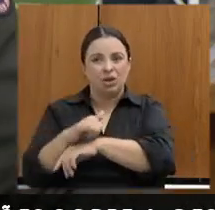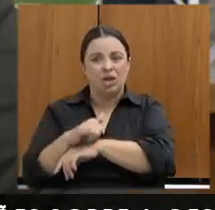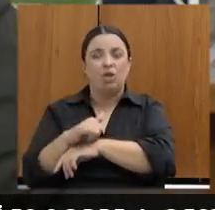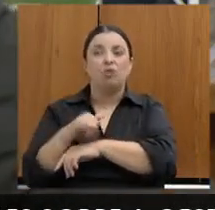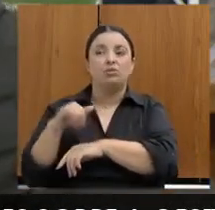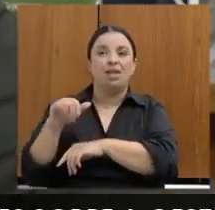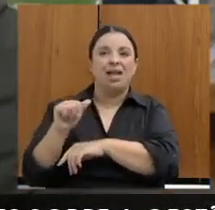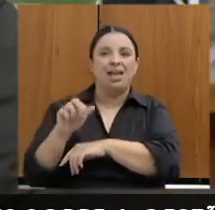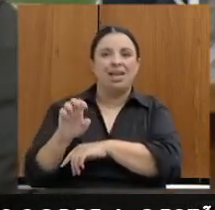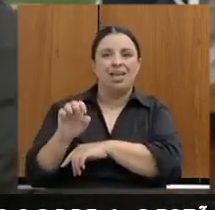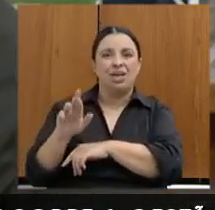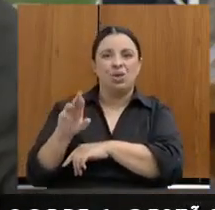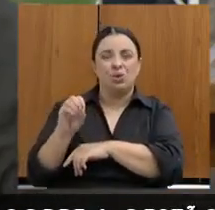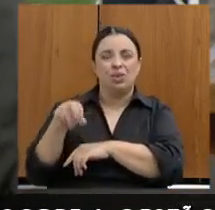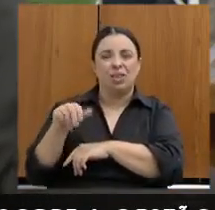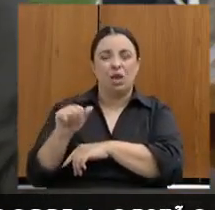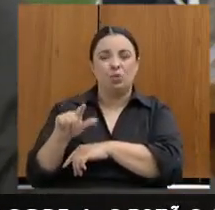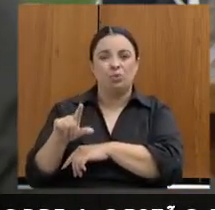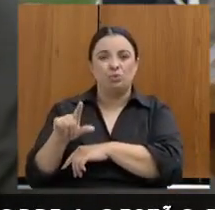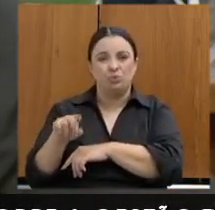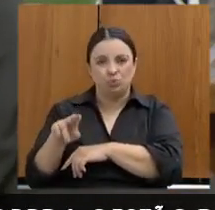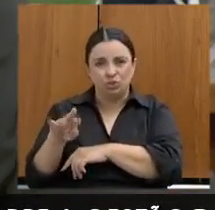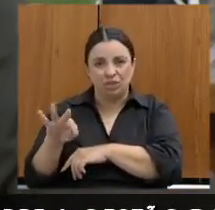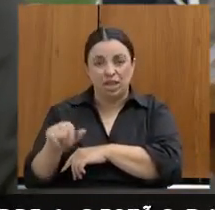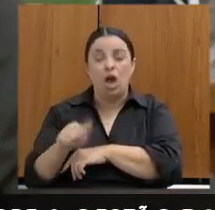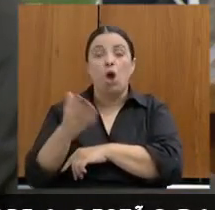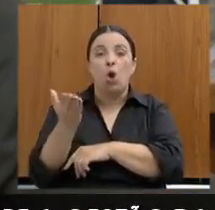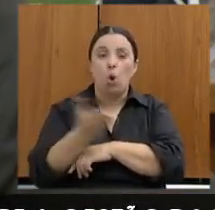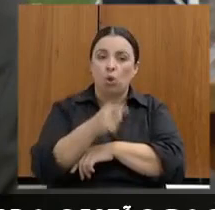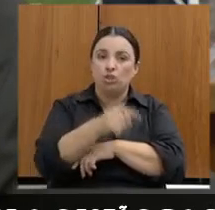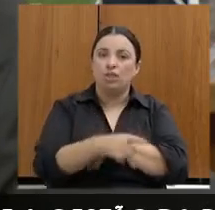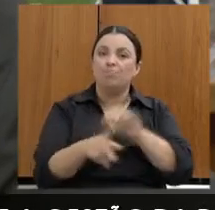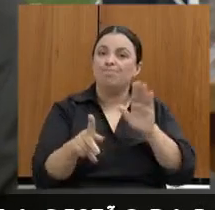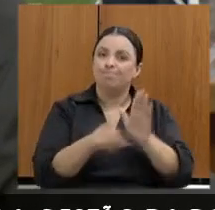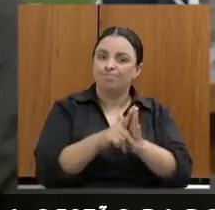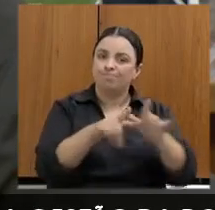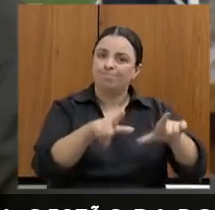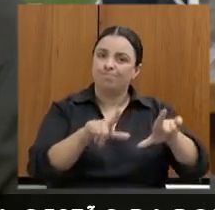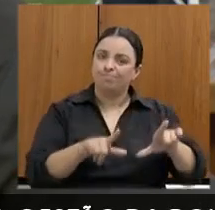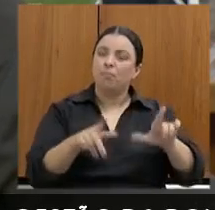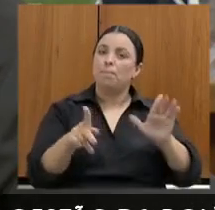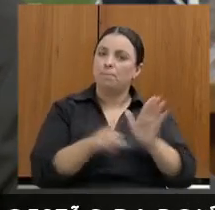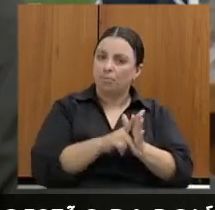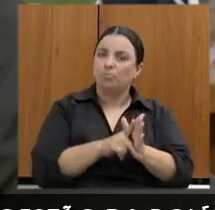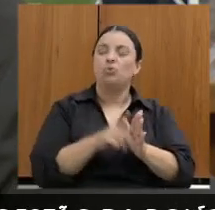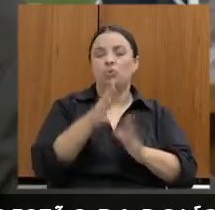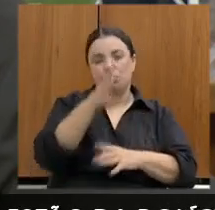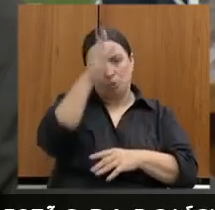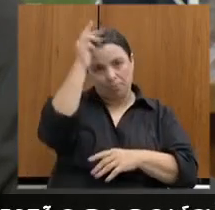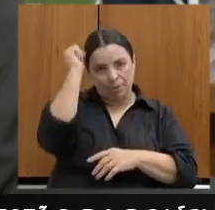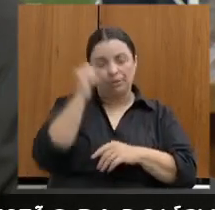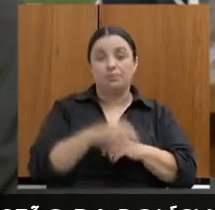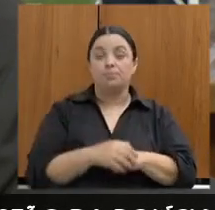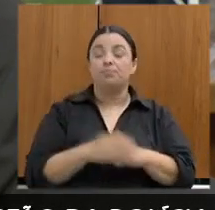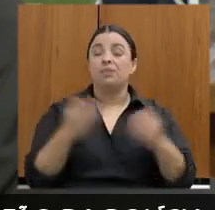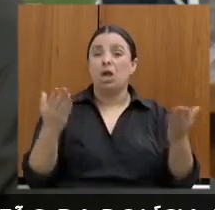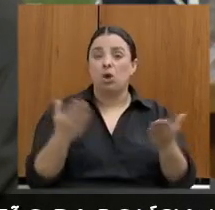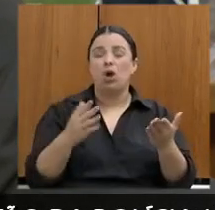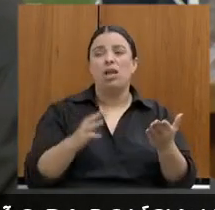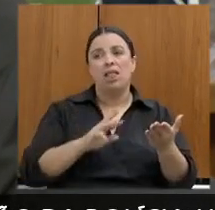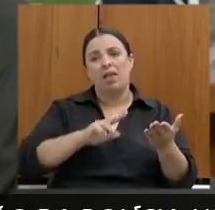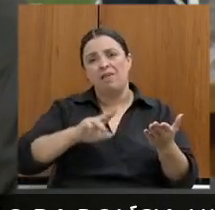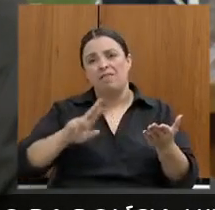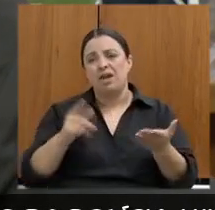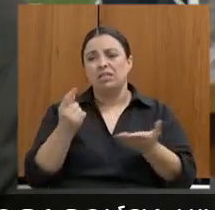Aeronáutica hoje é permanente do Corpo de Bombeiros Militar vamos passar agora a fazer uma série de